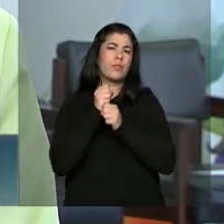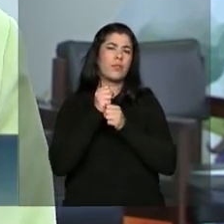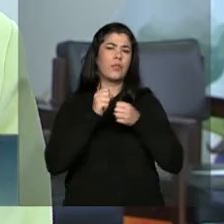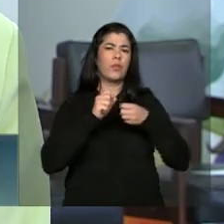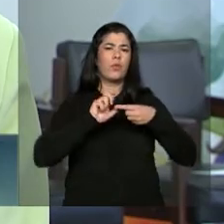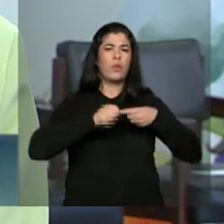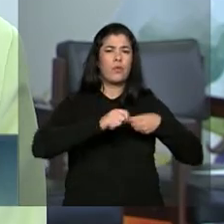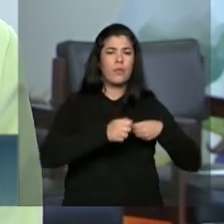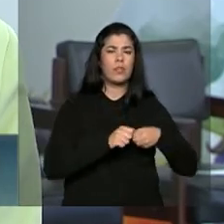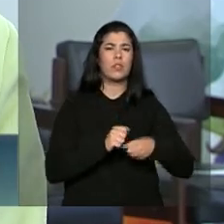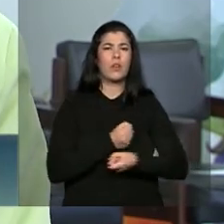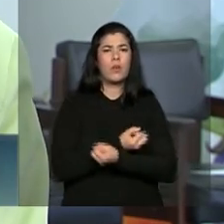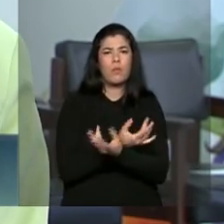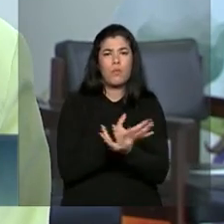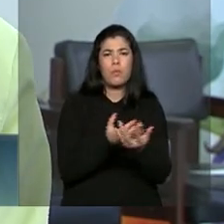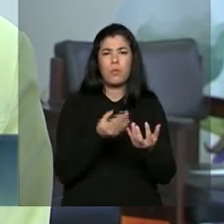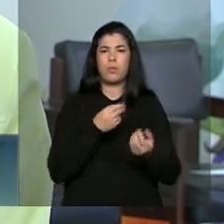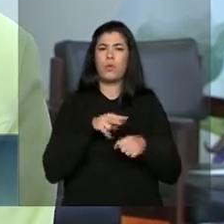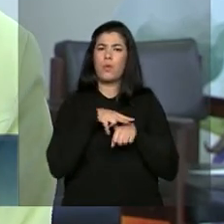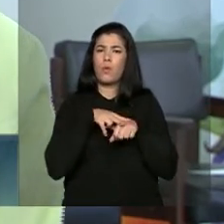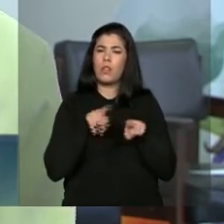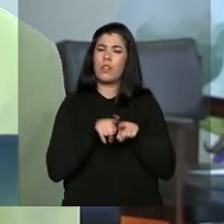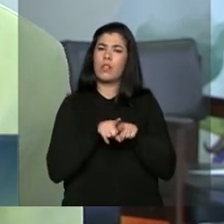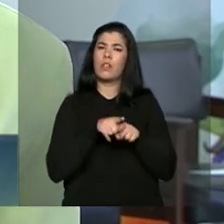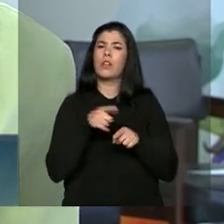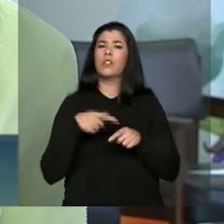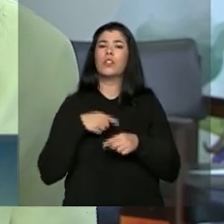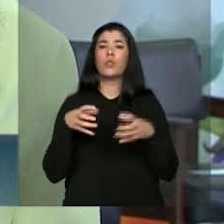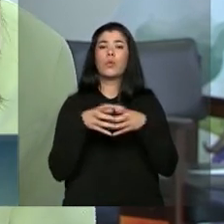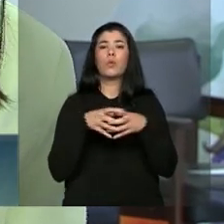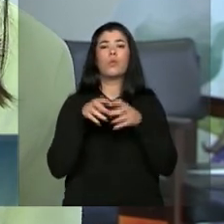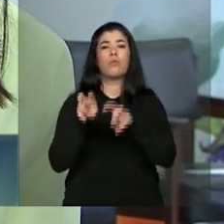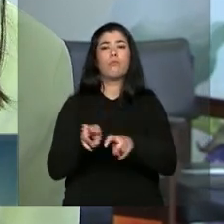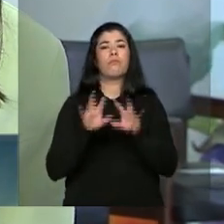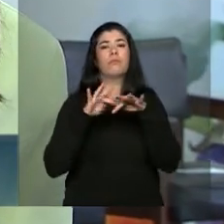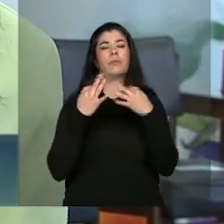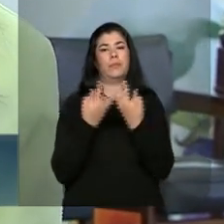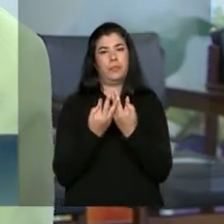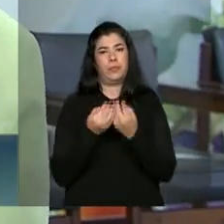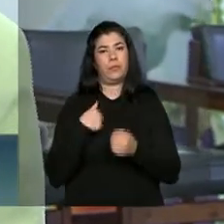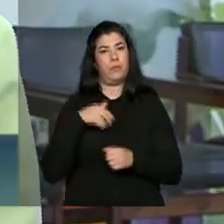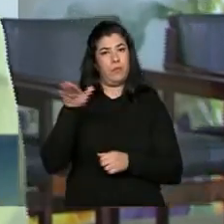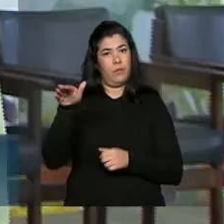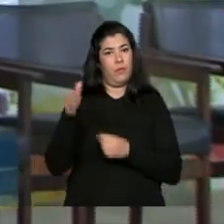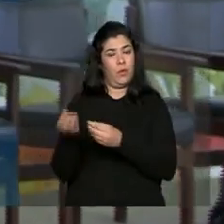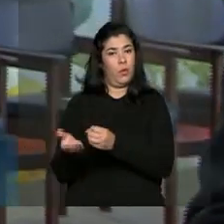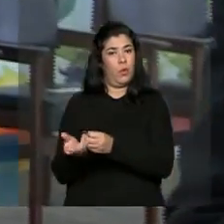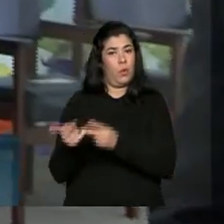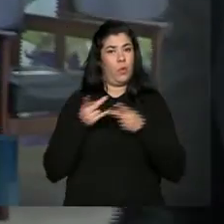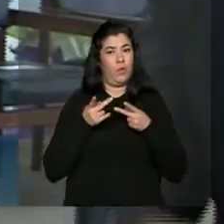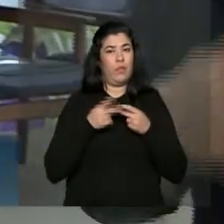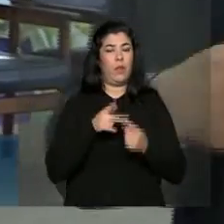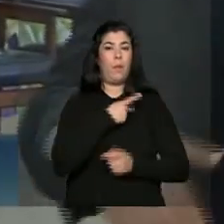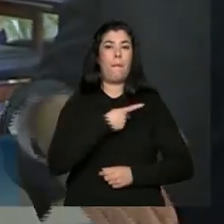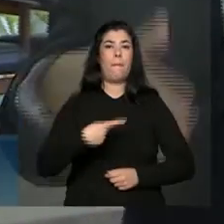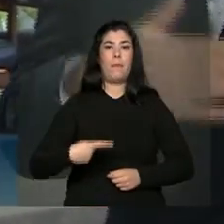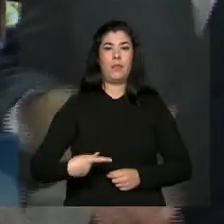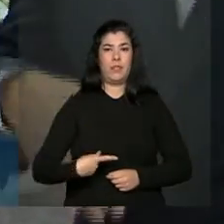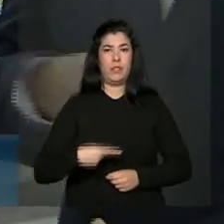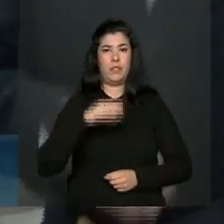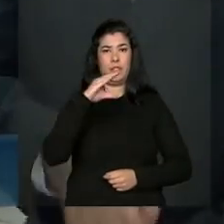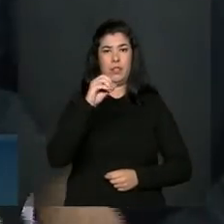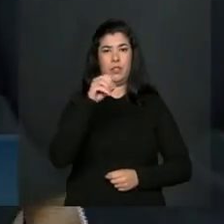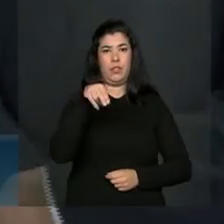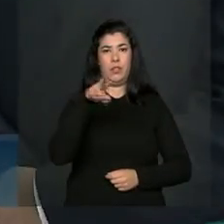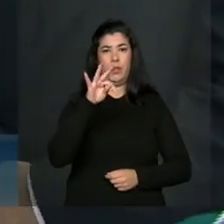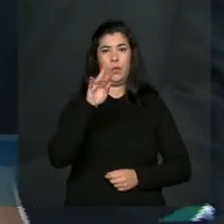das hortaliças, por exemplo, vem dessas pequenas lavouras. E eu vou conversar agora com o presidente da CONTAG, que é a Confederação